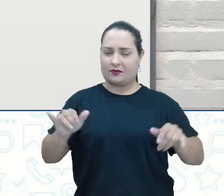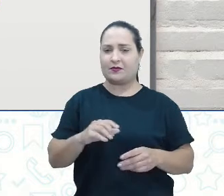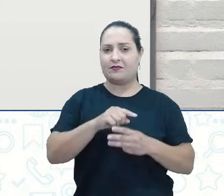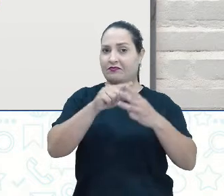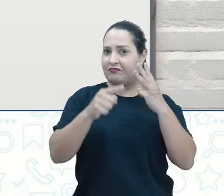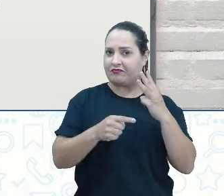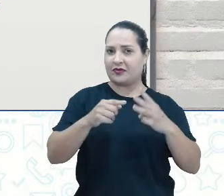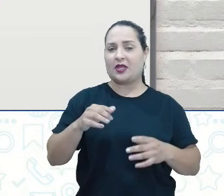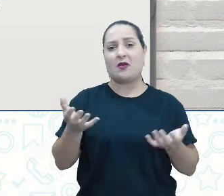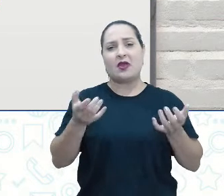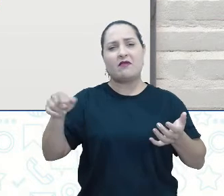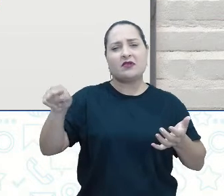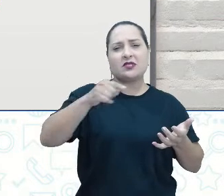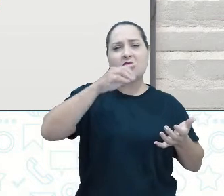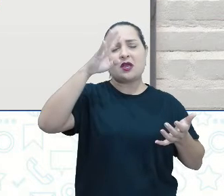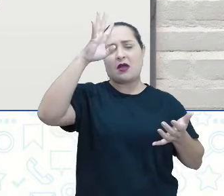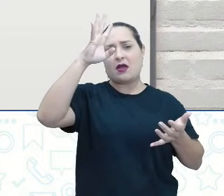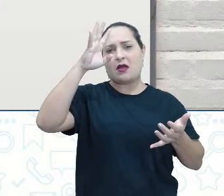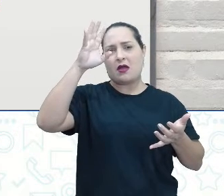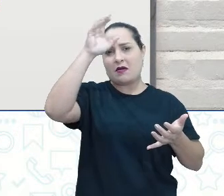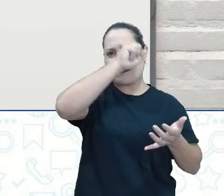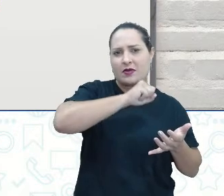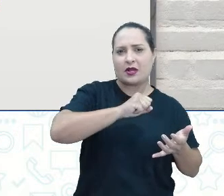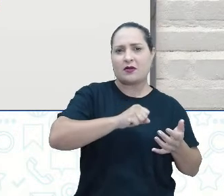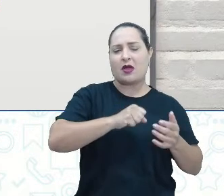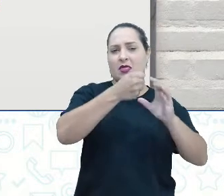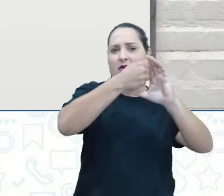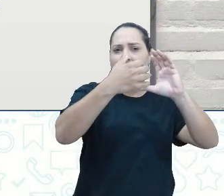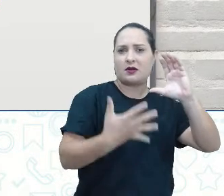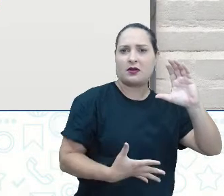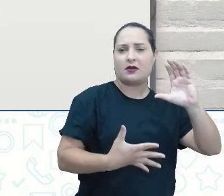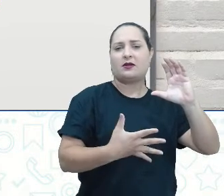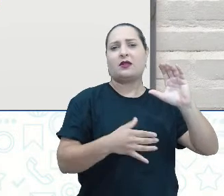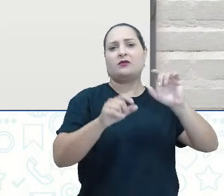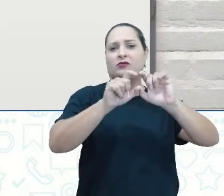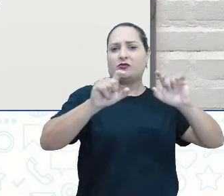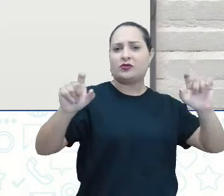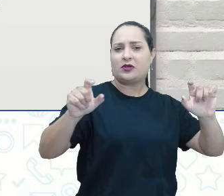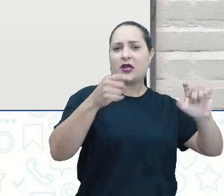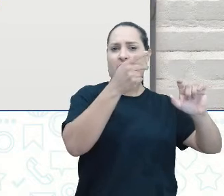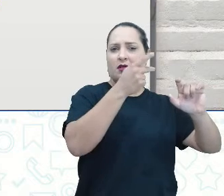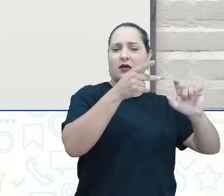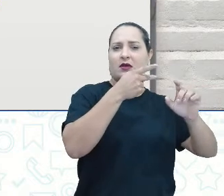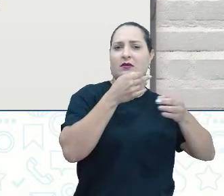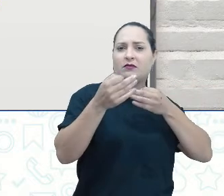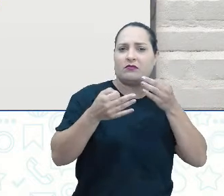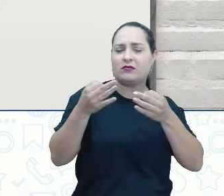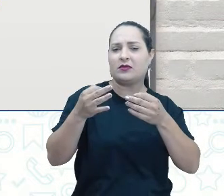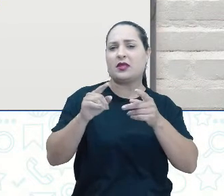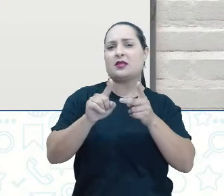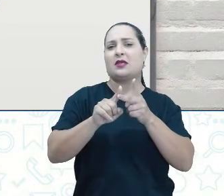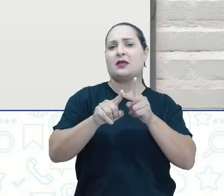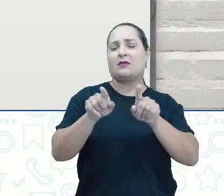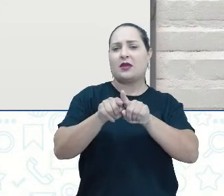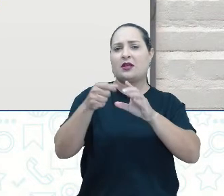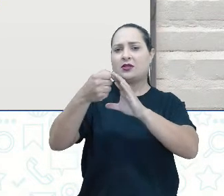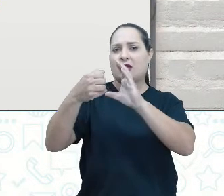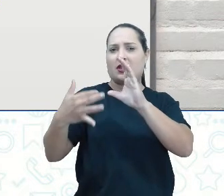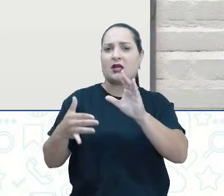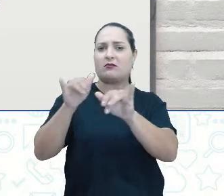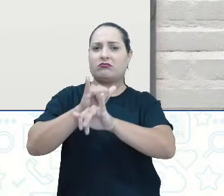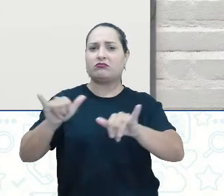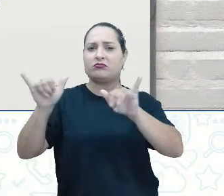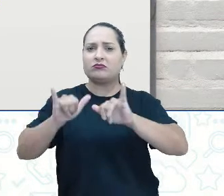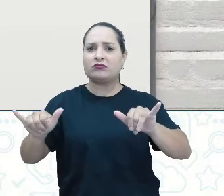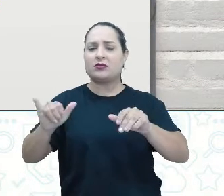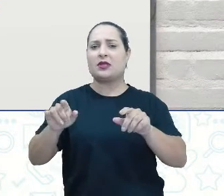vocês conheçam e aprendam as características do gênero charge, as características do anúncio publicitário, a